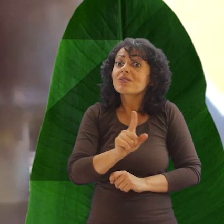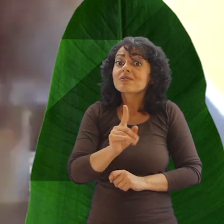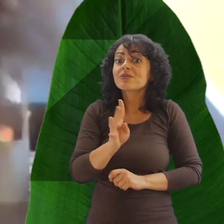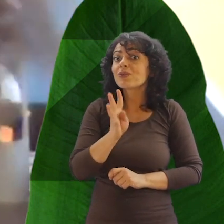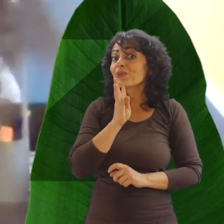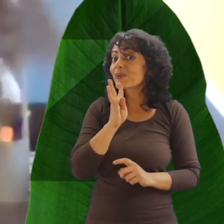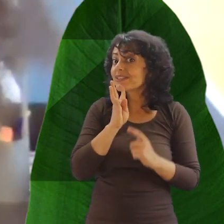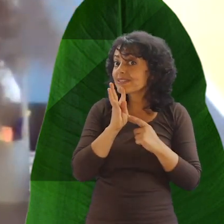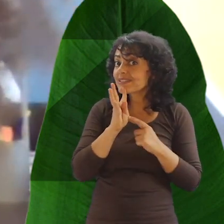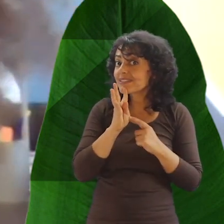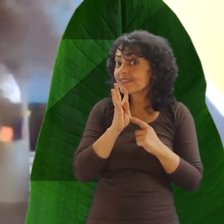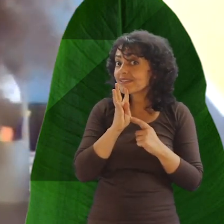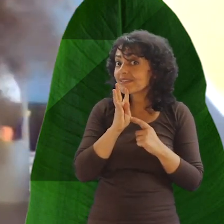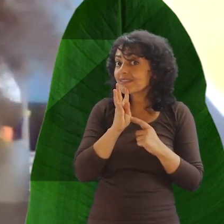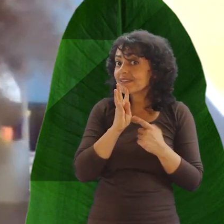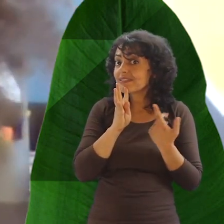conhecer?